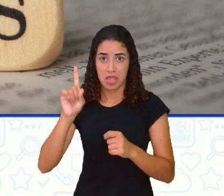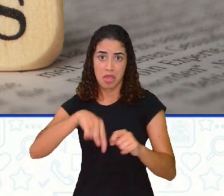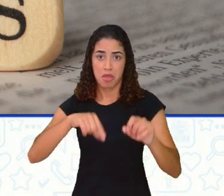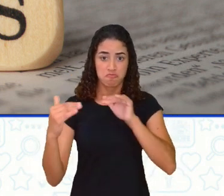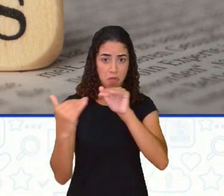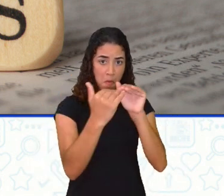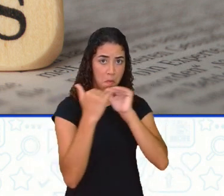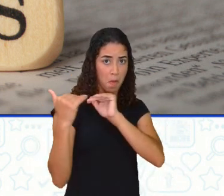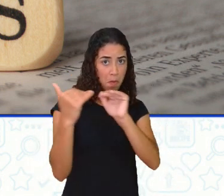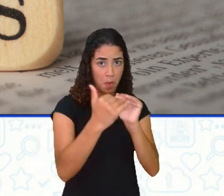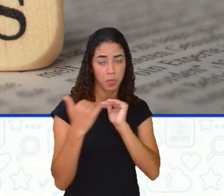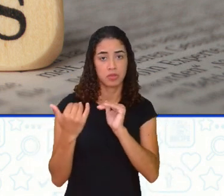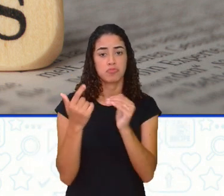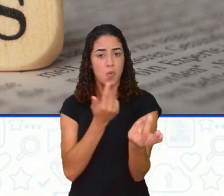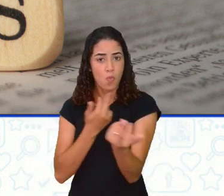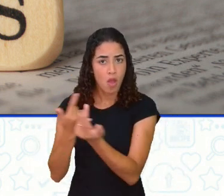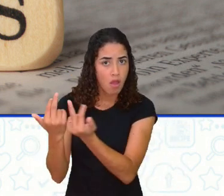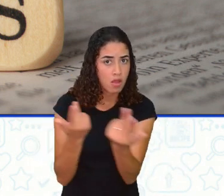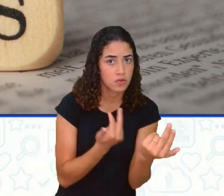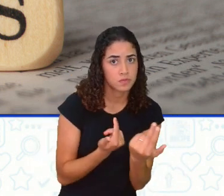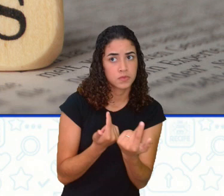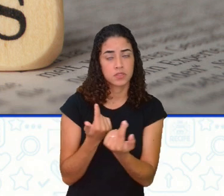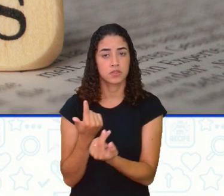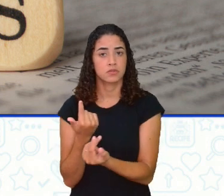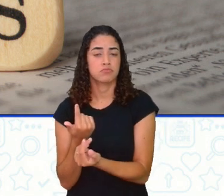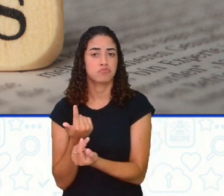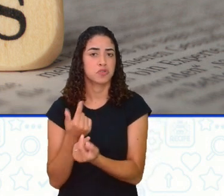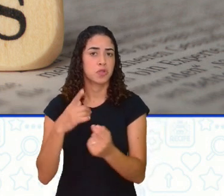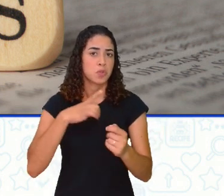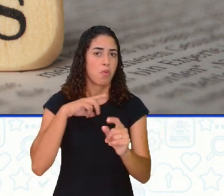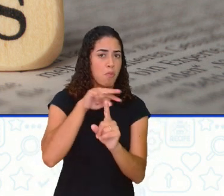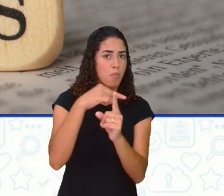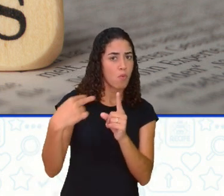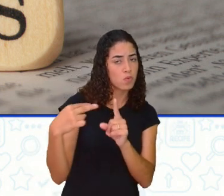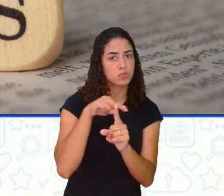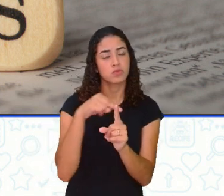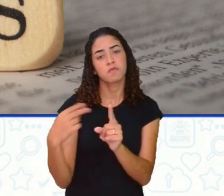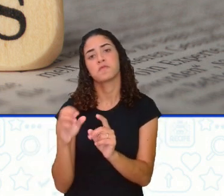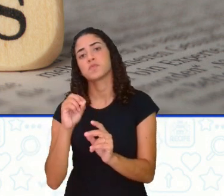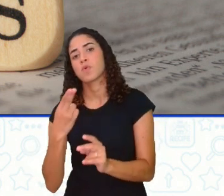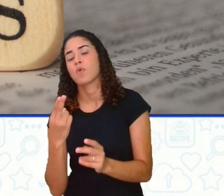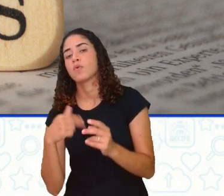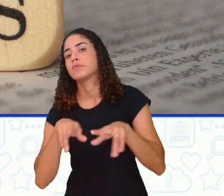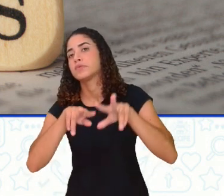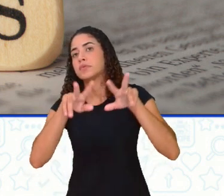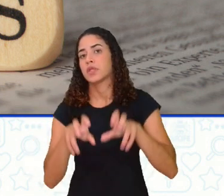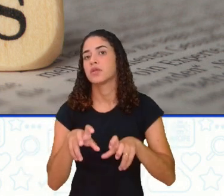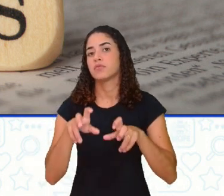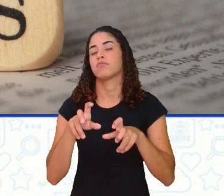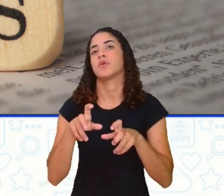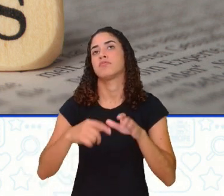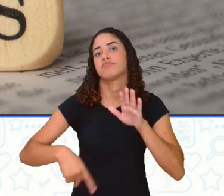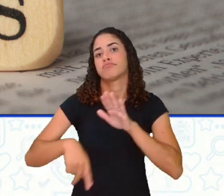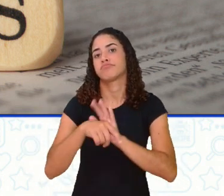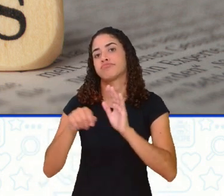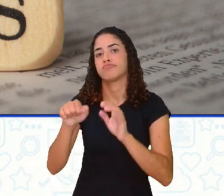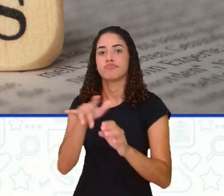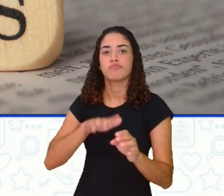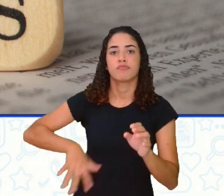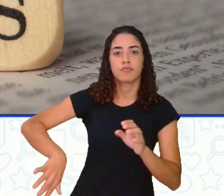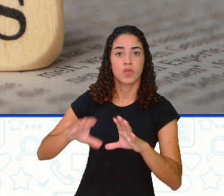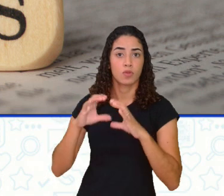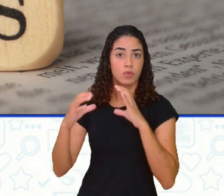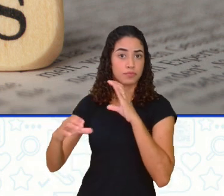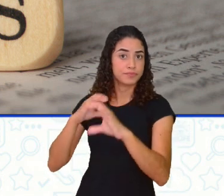de verdade, né? Será que não tem ali um ponto de vista ou questões ideológicas que é do meio de comunicação na